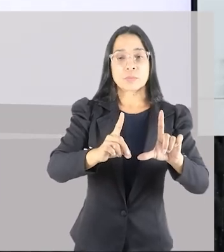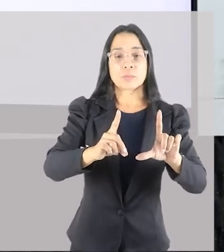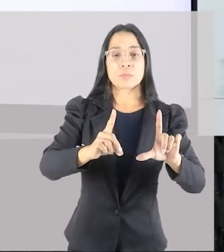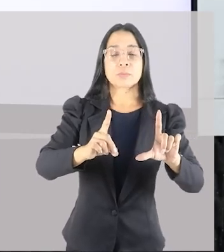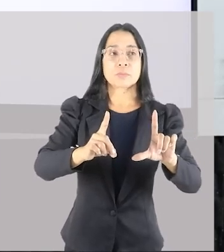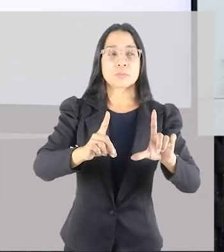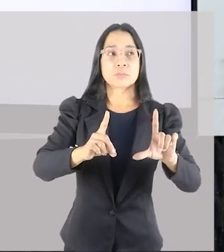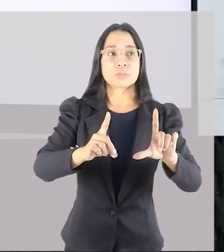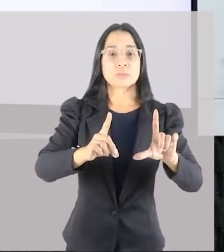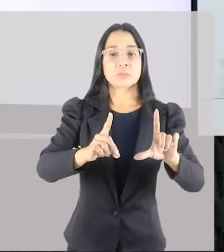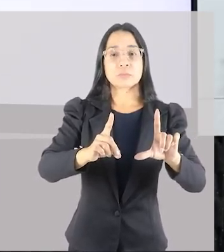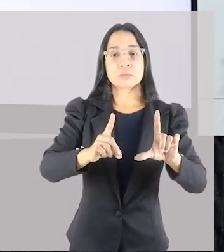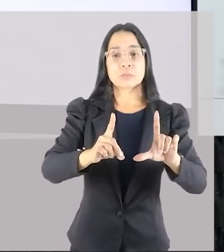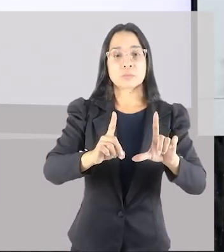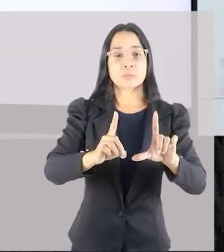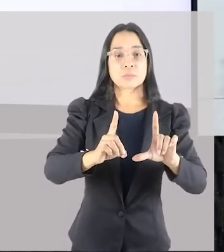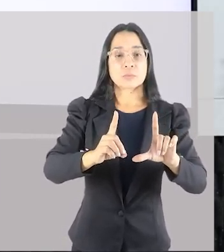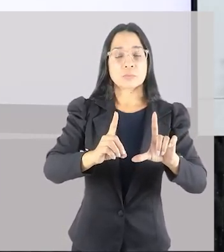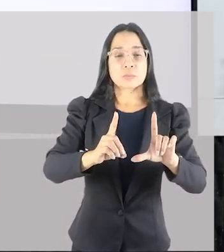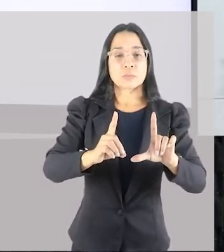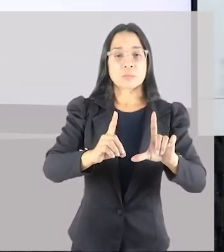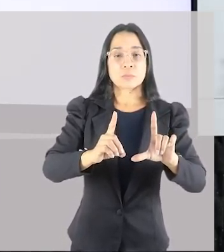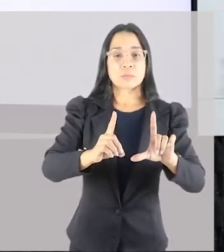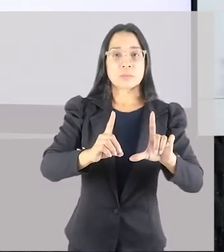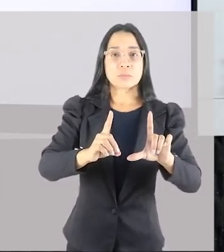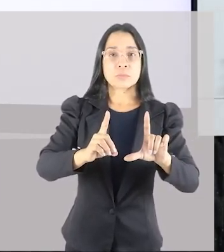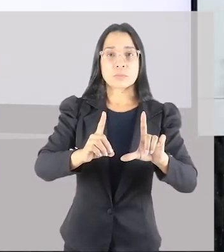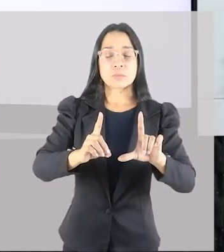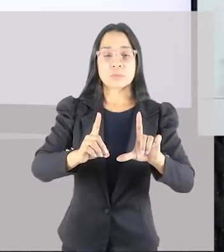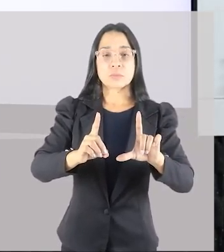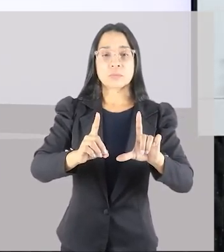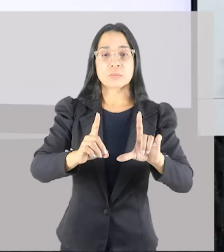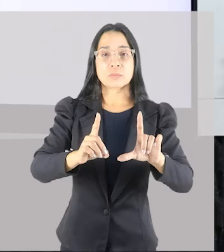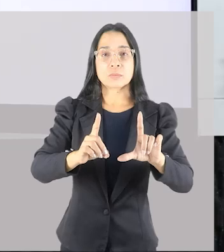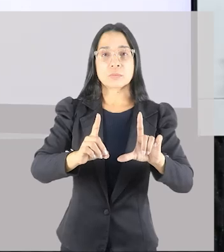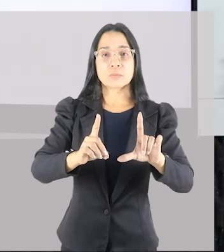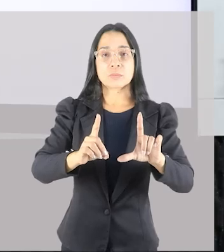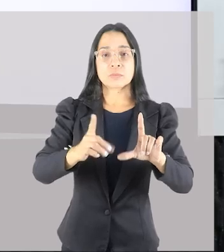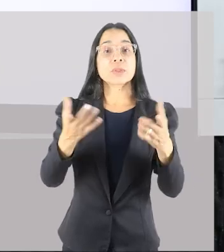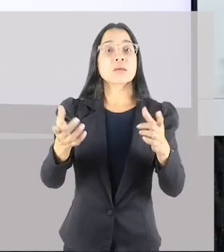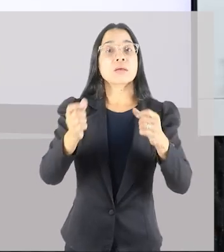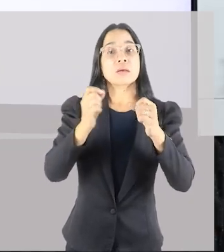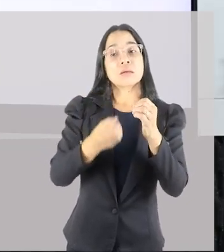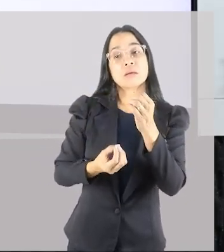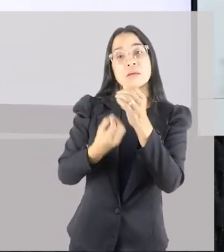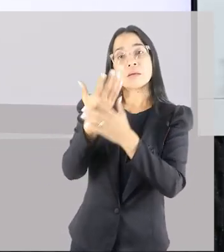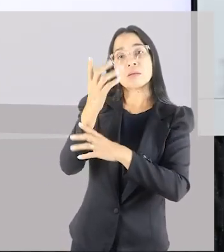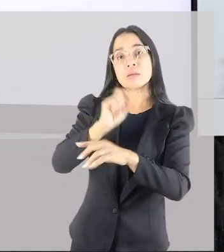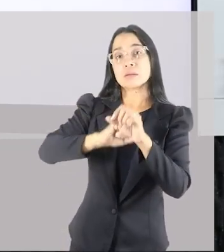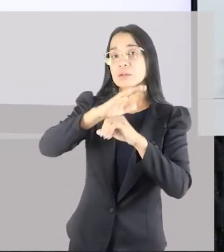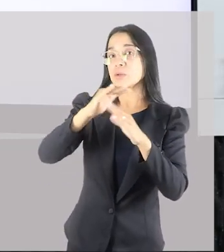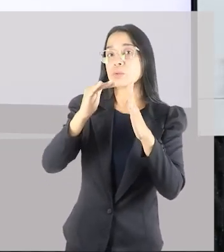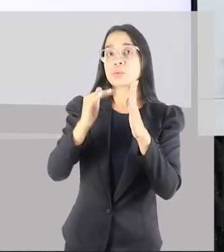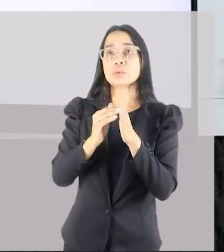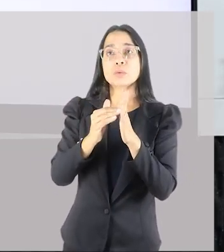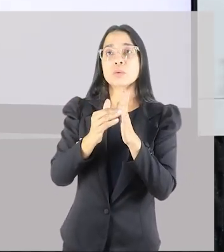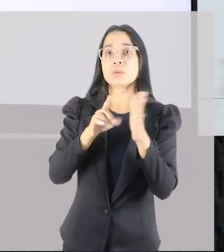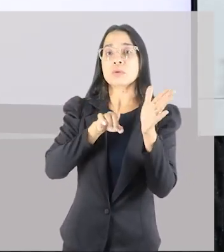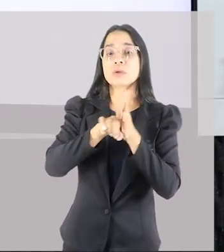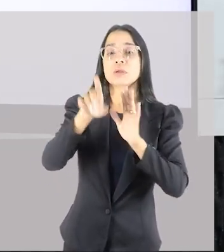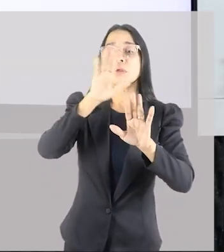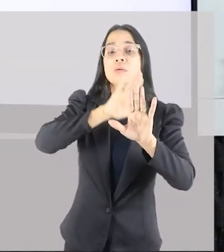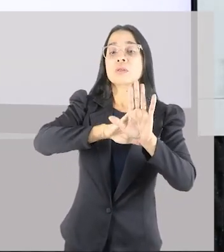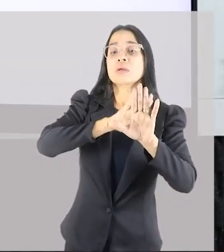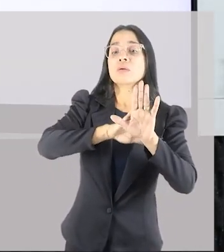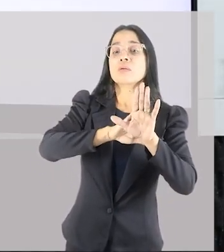ou pela ideologia que está associada ao futebol cria-se ali né todo um aparato ideológico em cima do